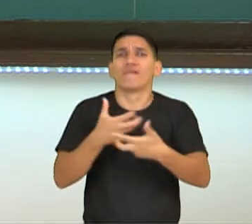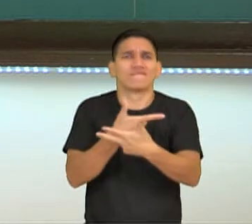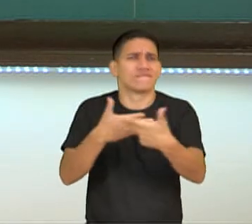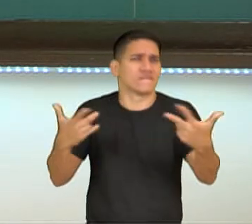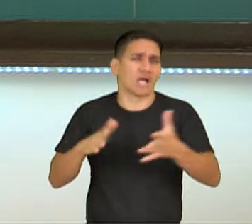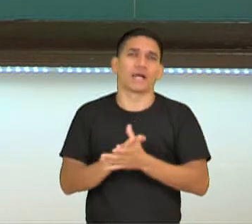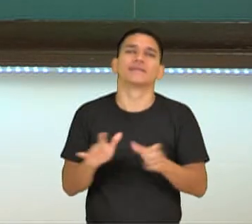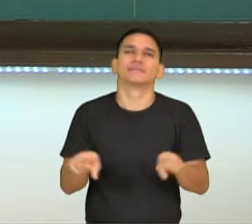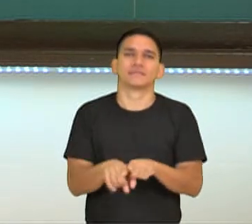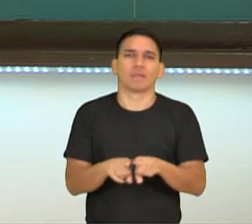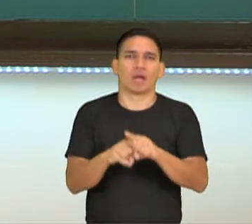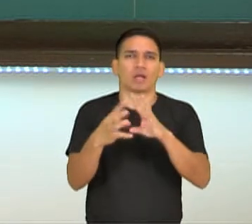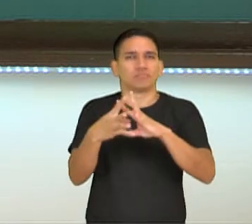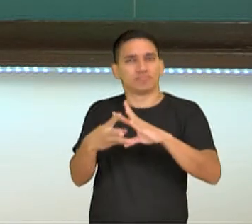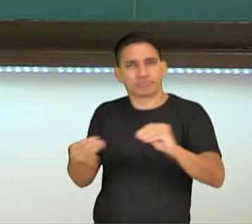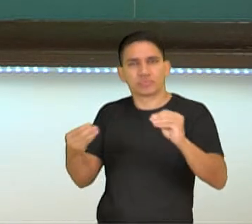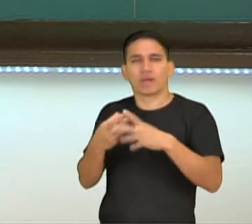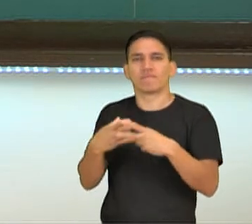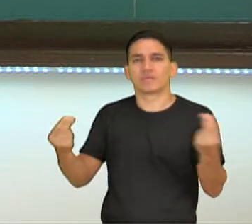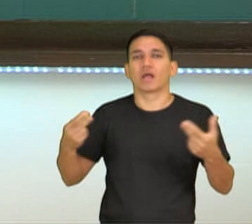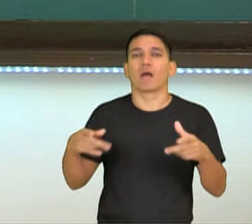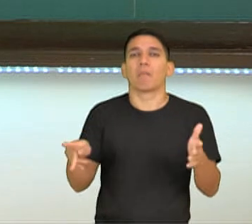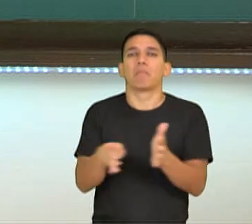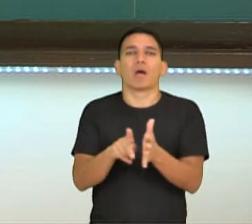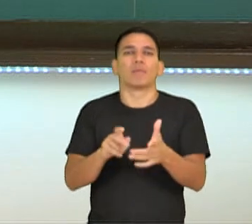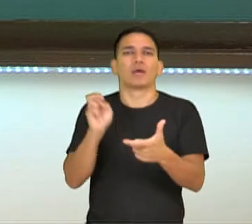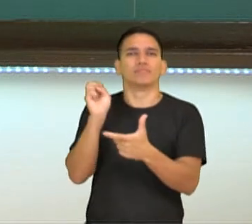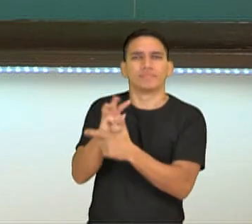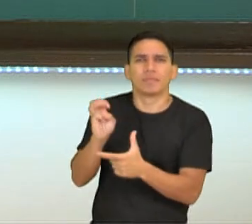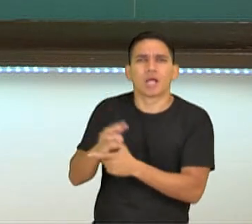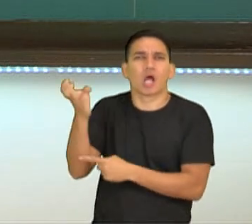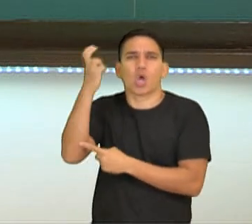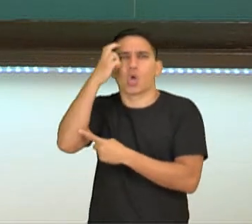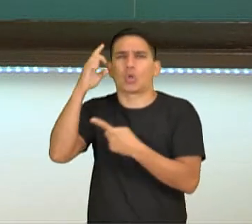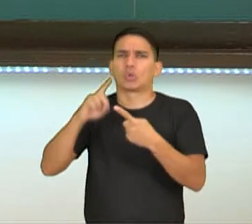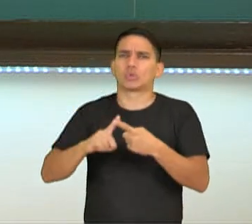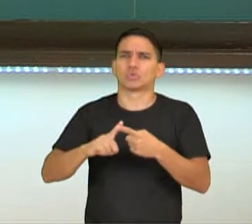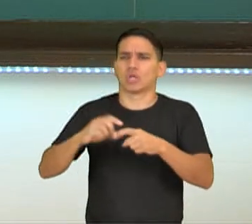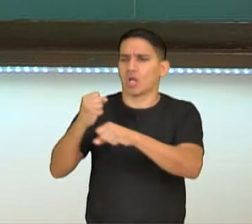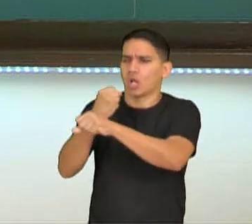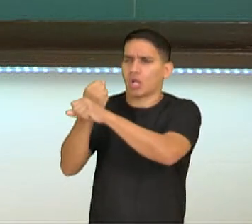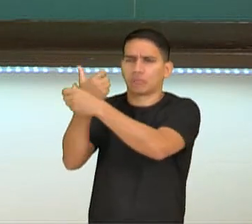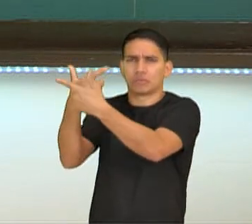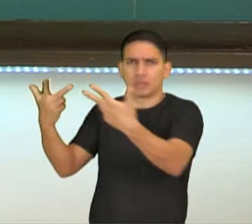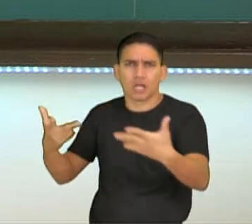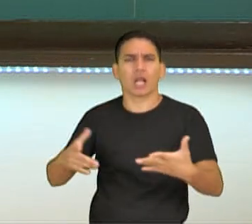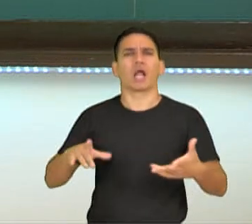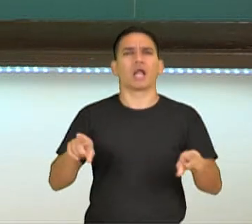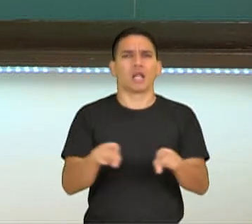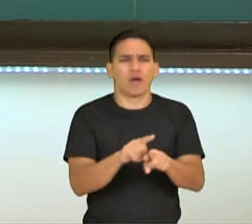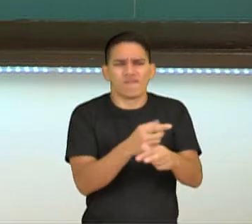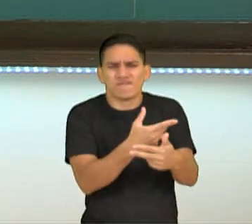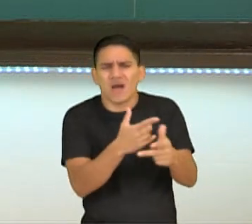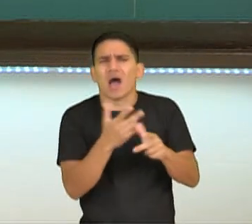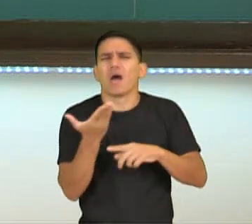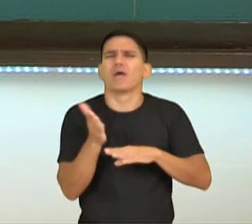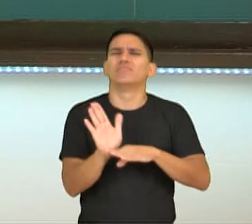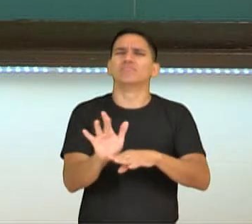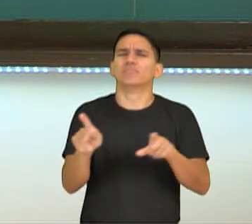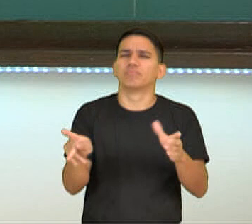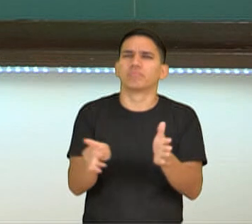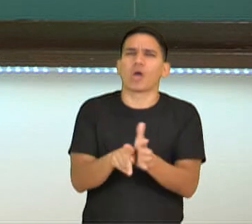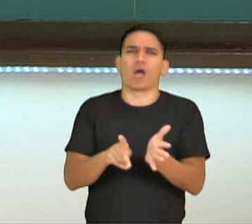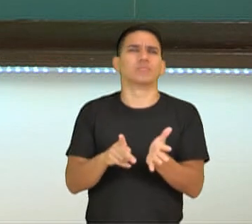destruição de vários aspectos culturais, como monumentos, obras, e tudo isso começa a ficar em risco